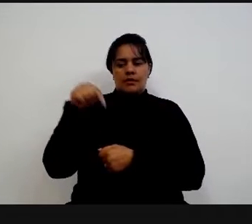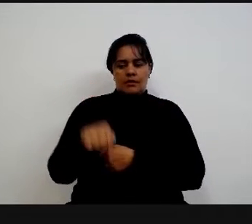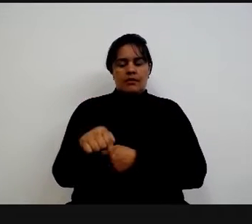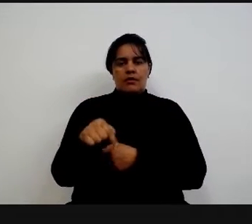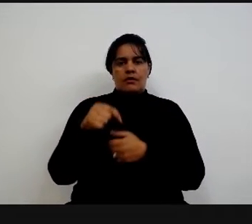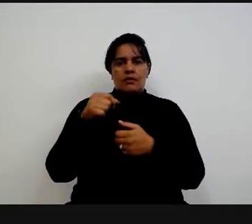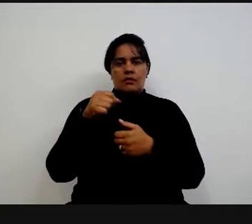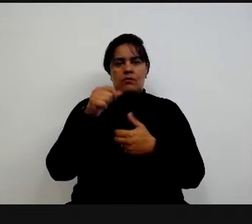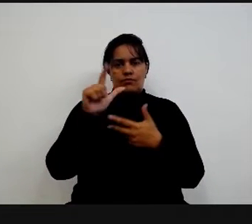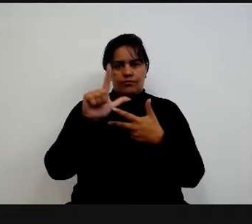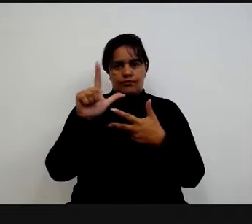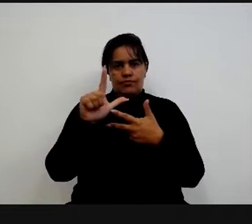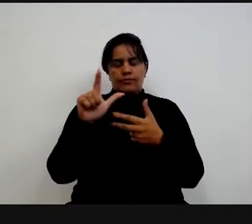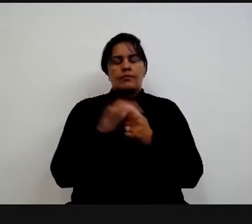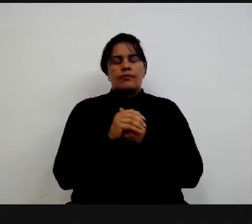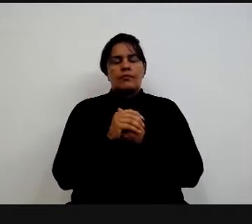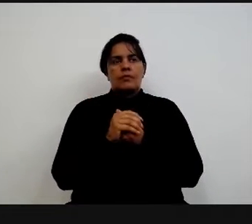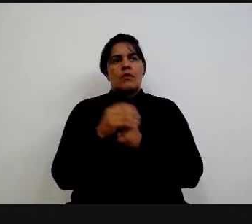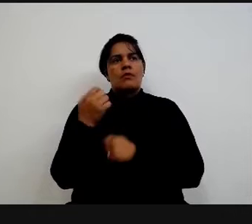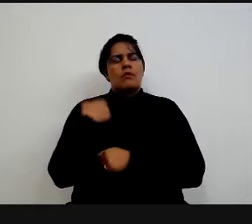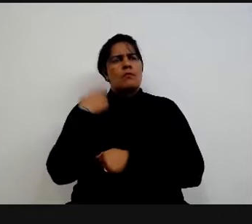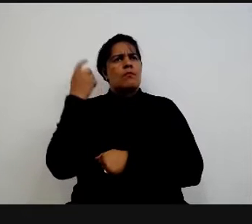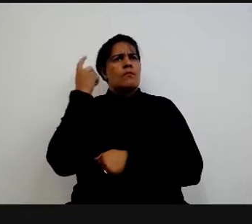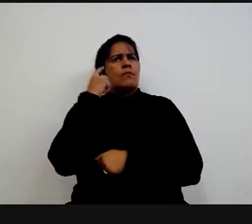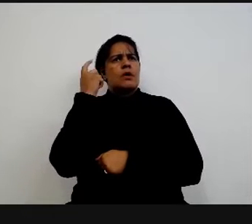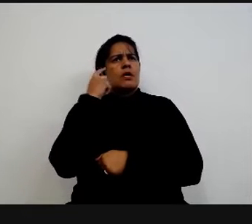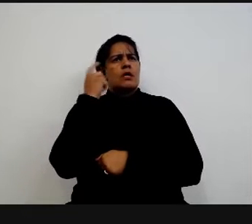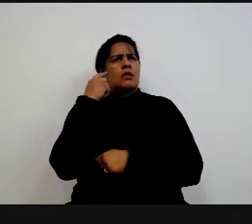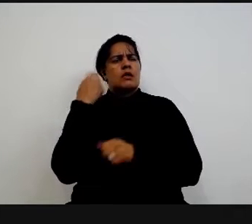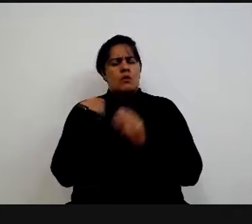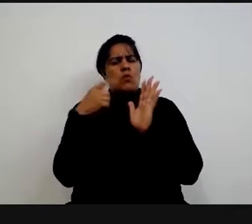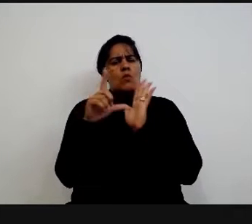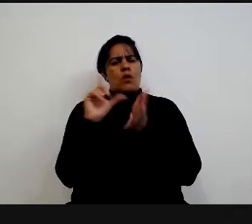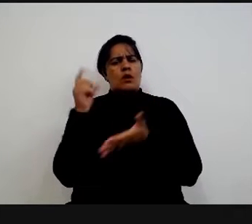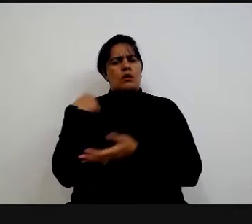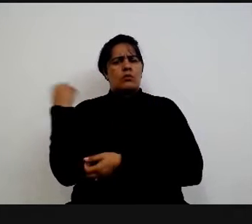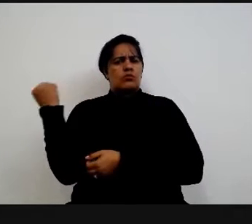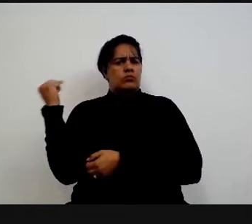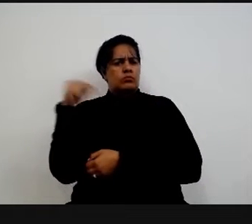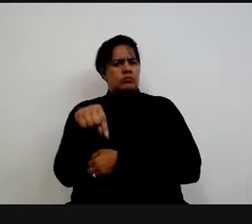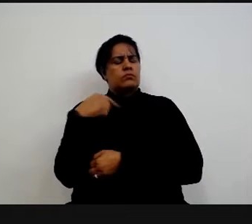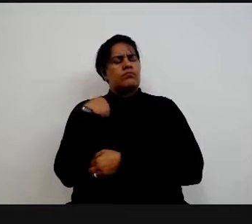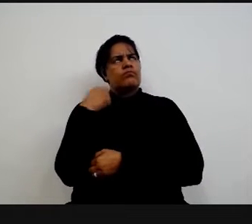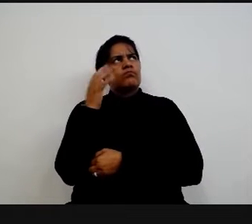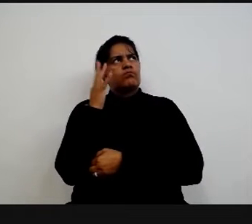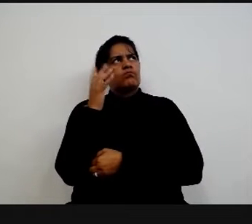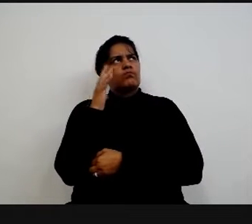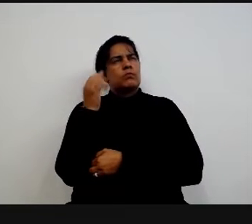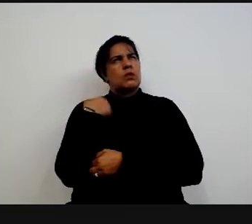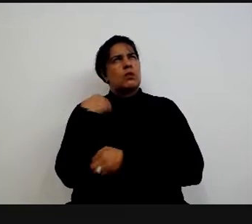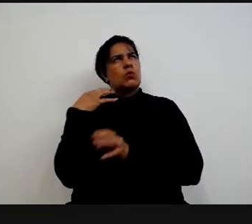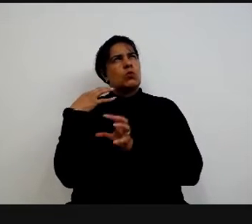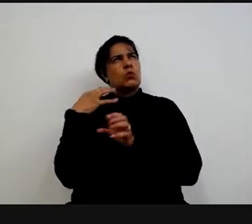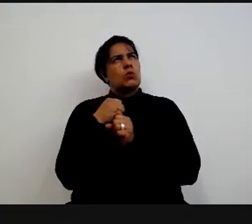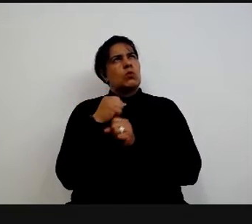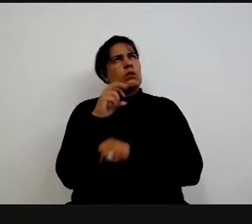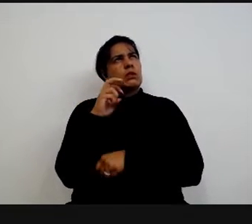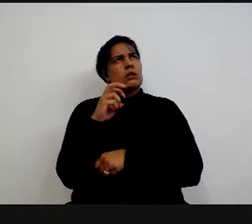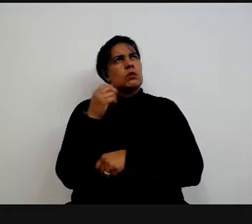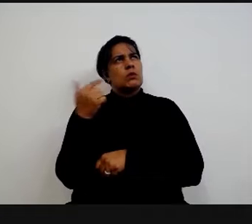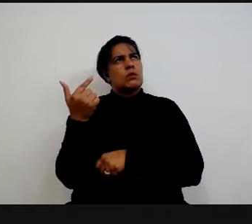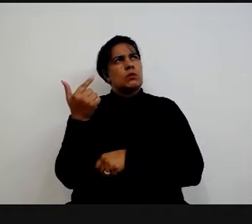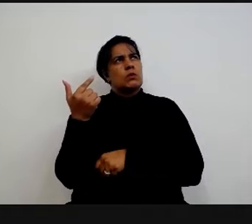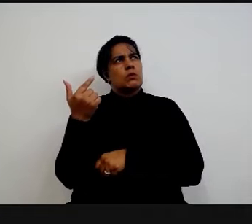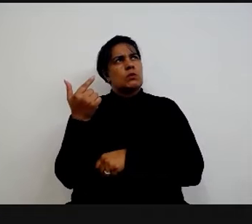Legislativo, eu estava pensando, antes de vir para cá, eu tenho 52